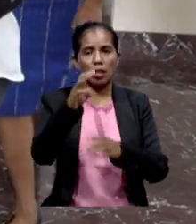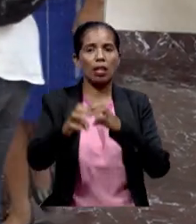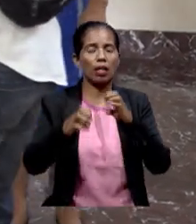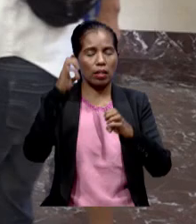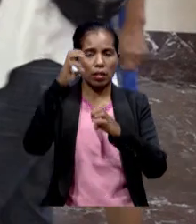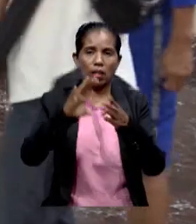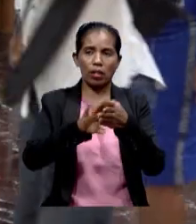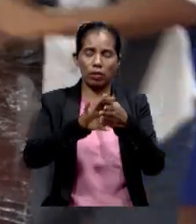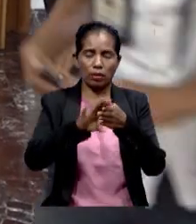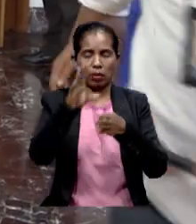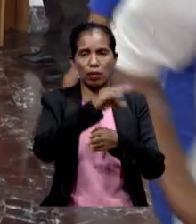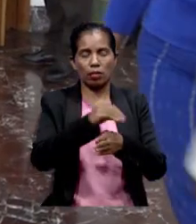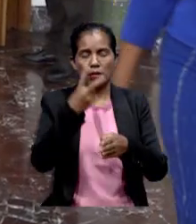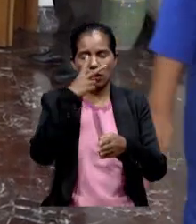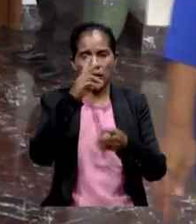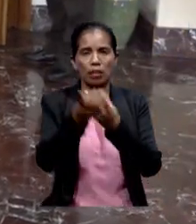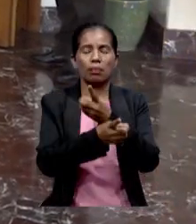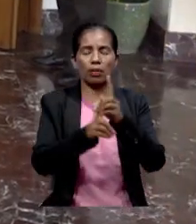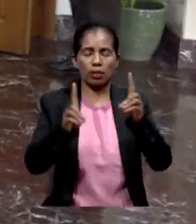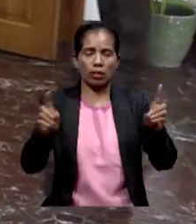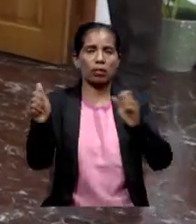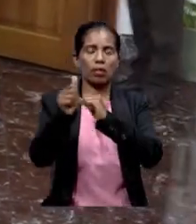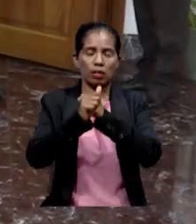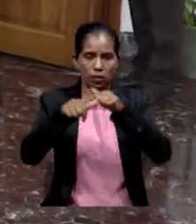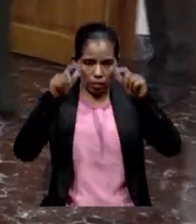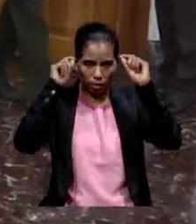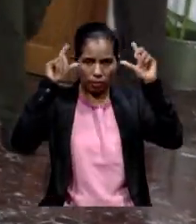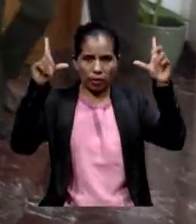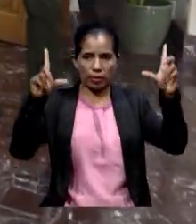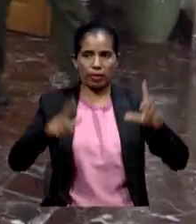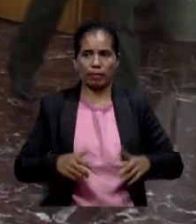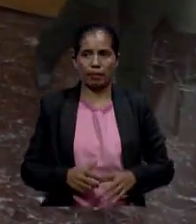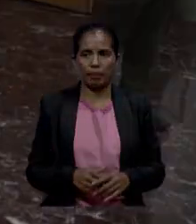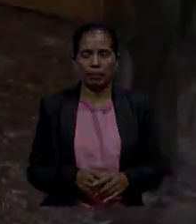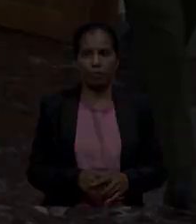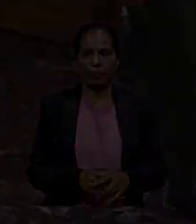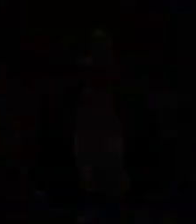não se sabe se a democracia em ação em Timor-Leste. Bem-vindo a Simenes, GMN.